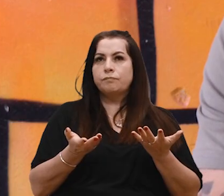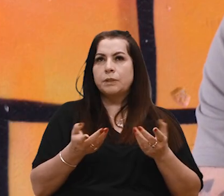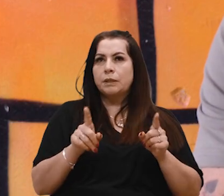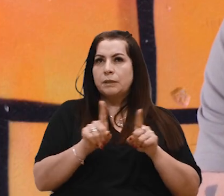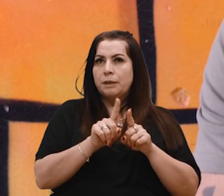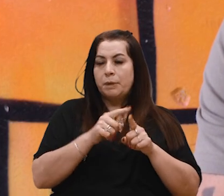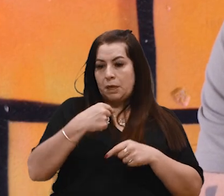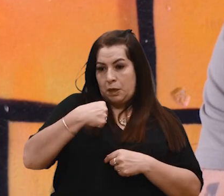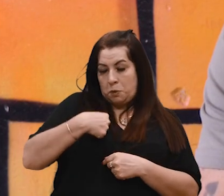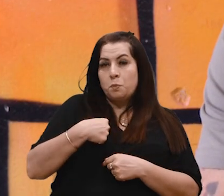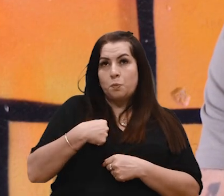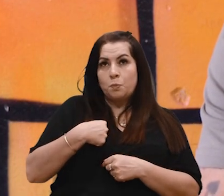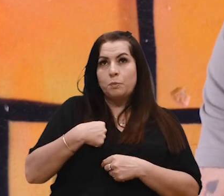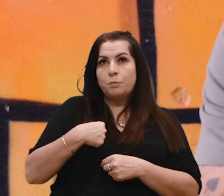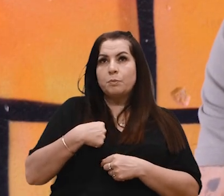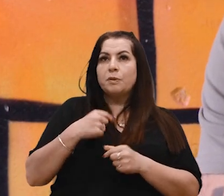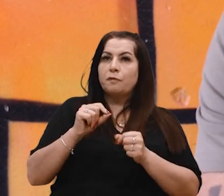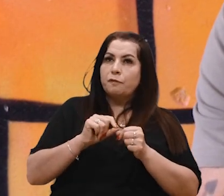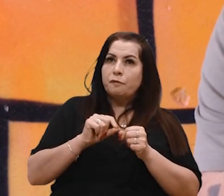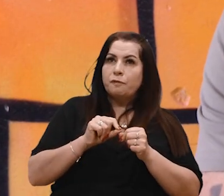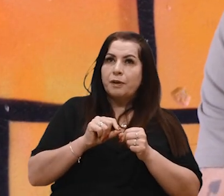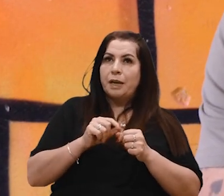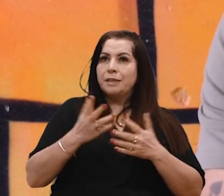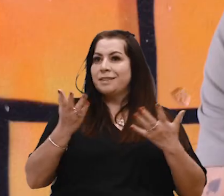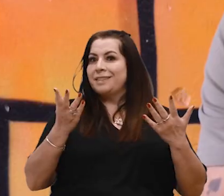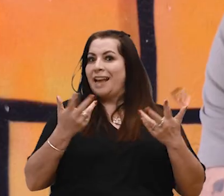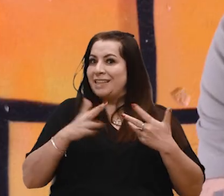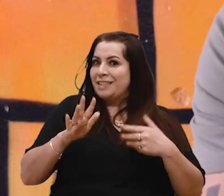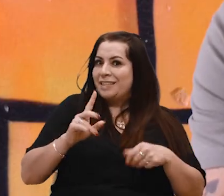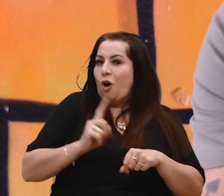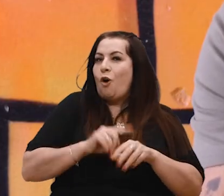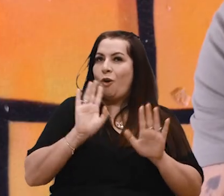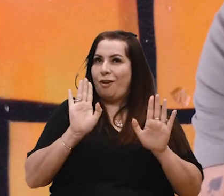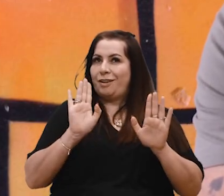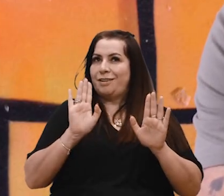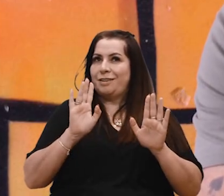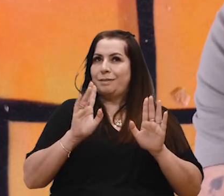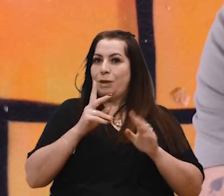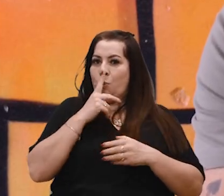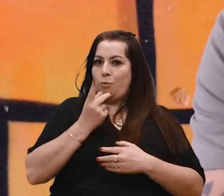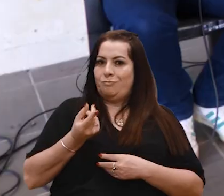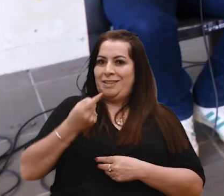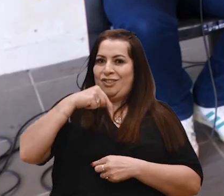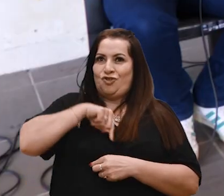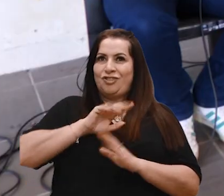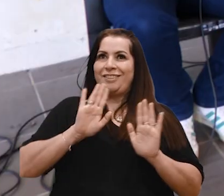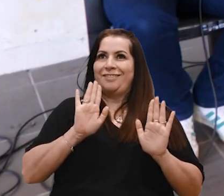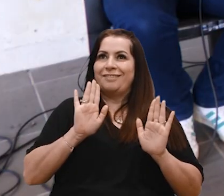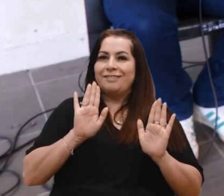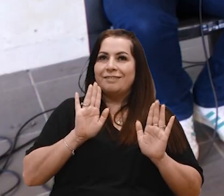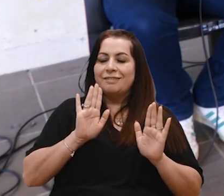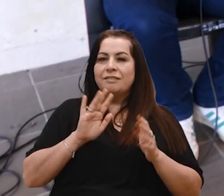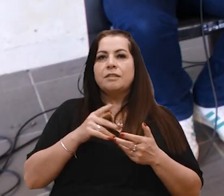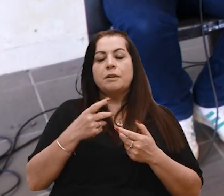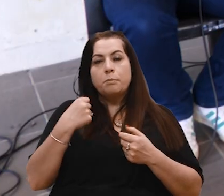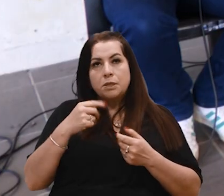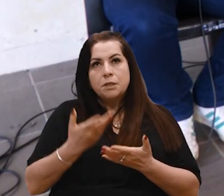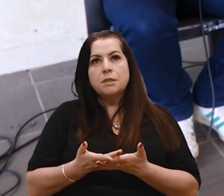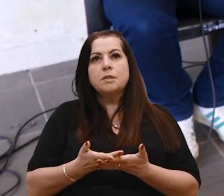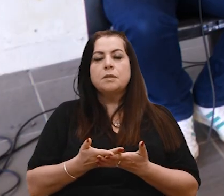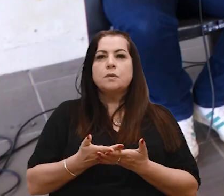colegas e até mesmo a gente faz no peito as coisas, sabe? Meio no instinto,